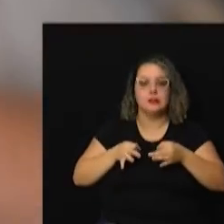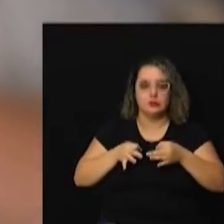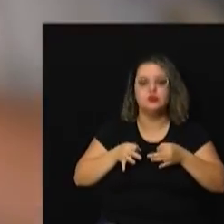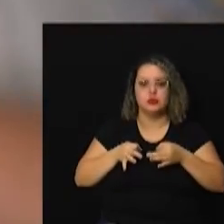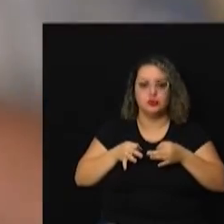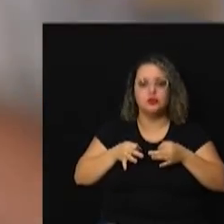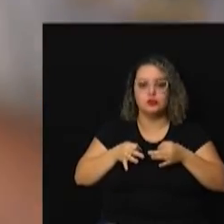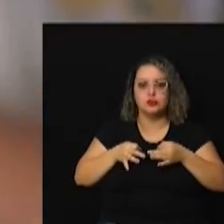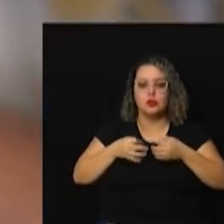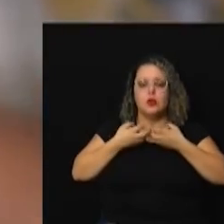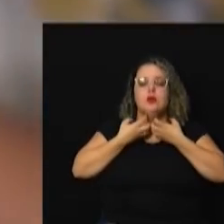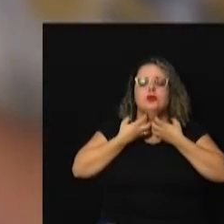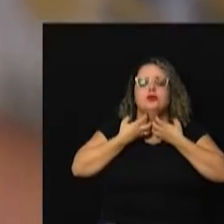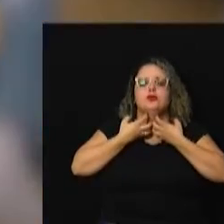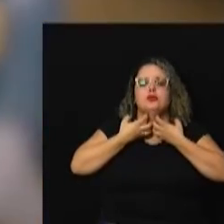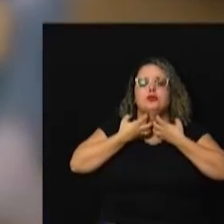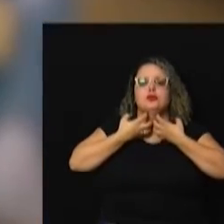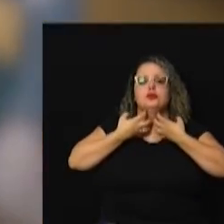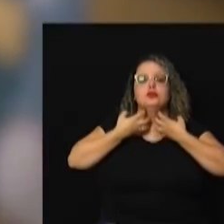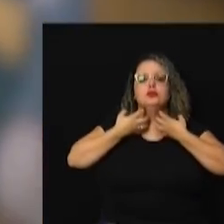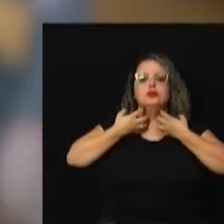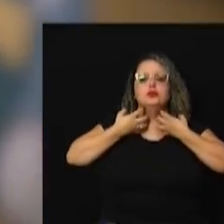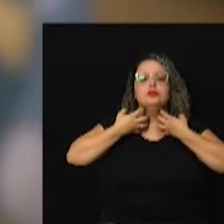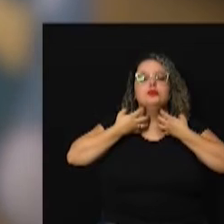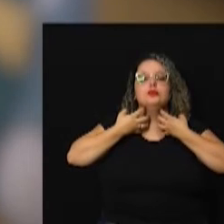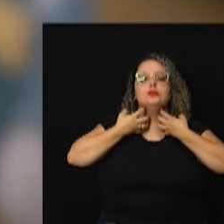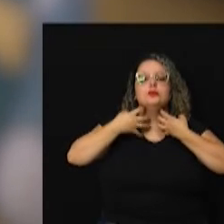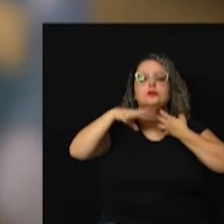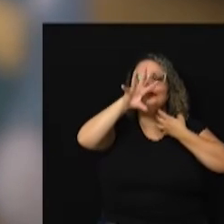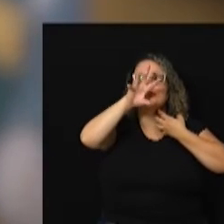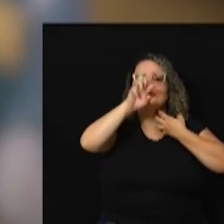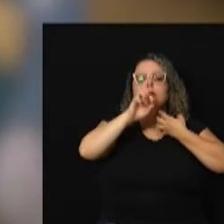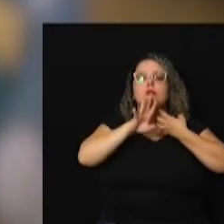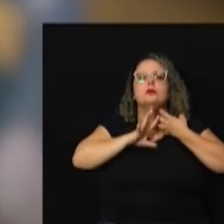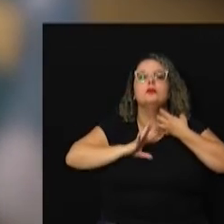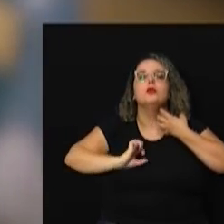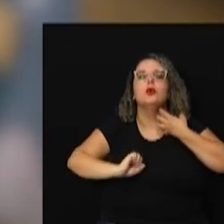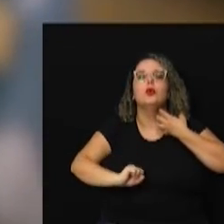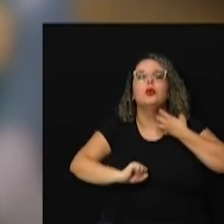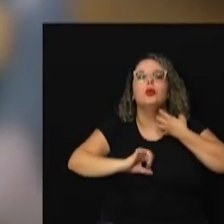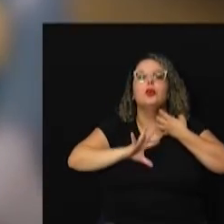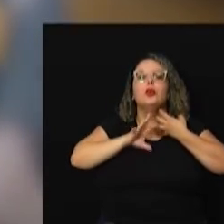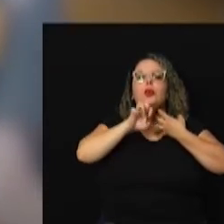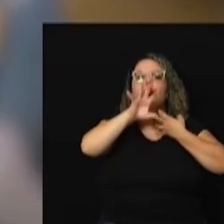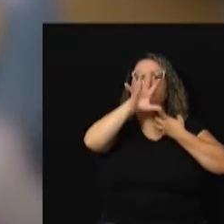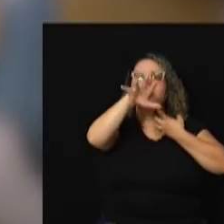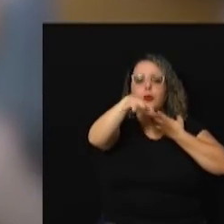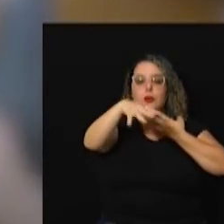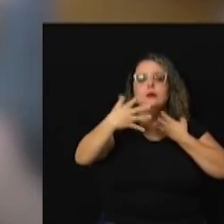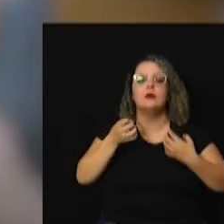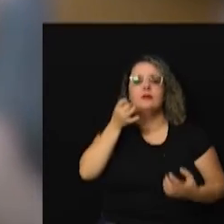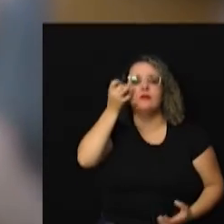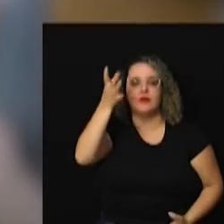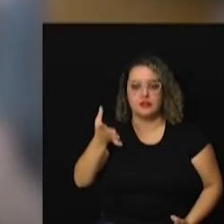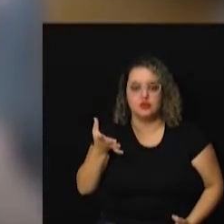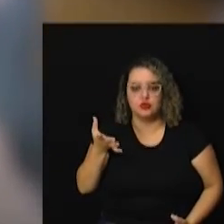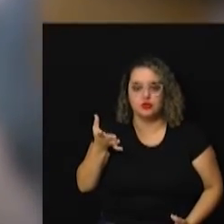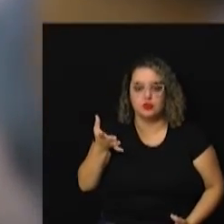cirúrgica. São tratados os sinais clínicos do paciente, essa tosse, podendo ser